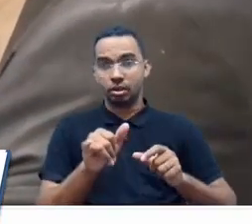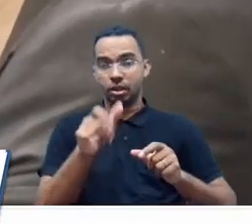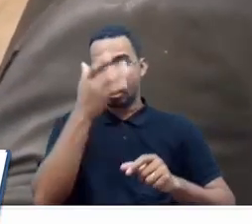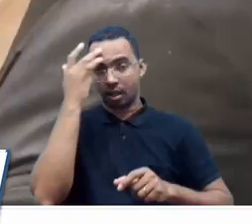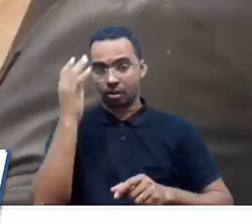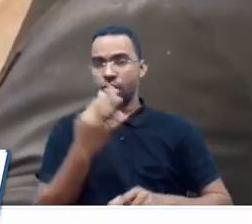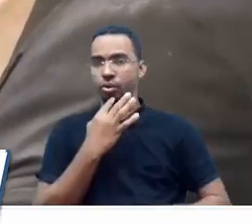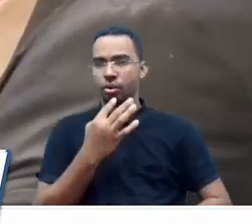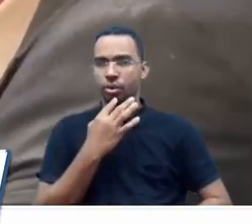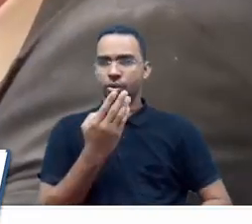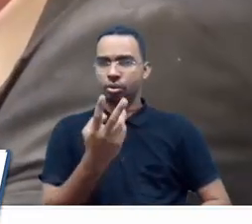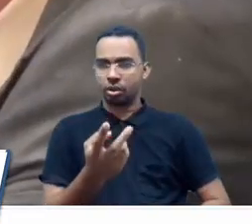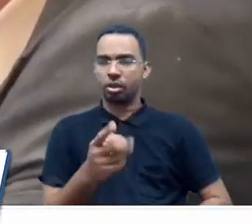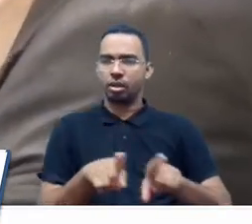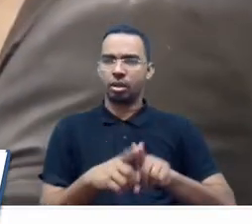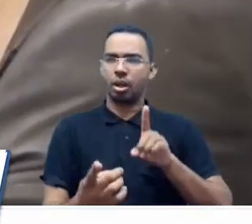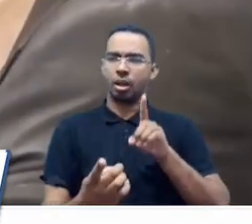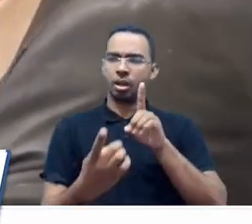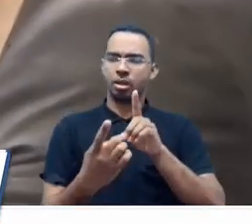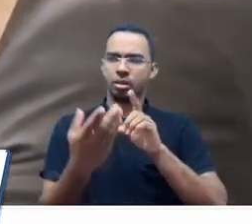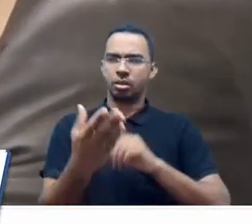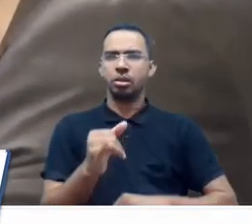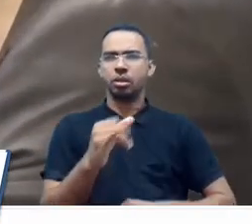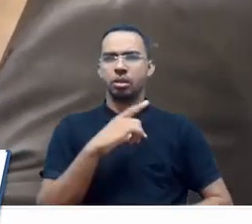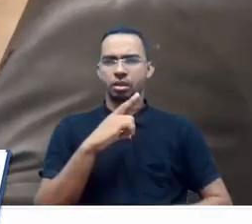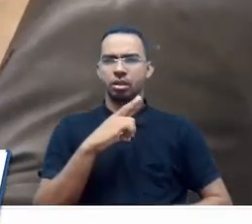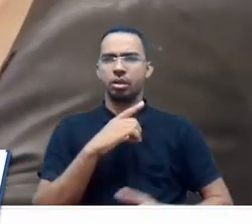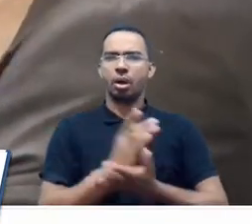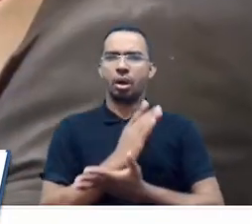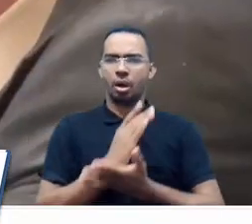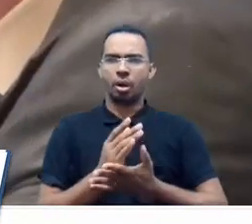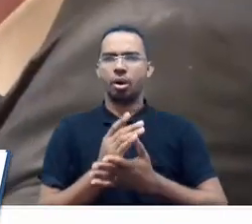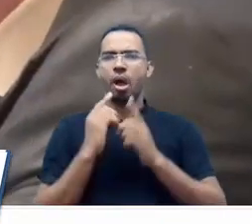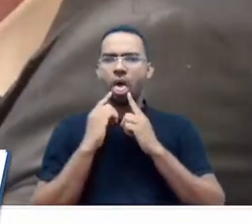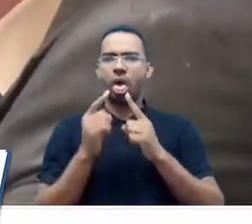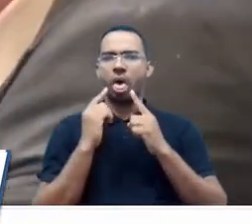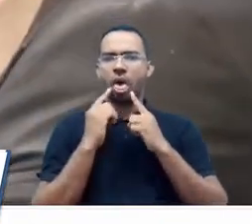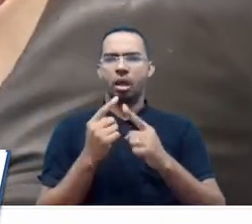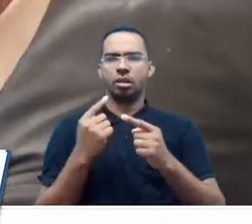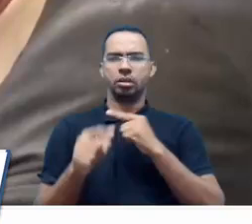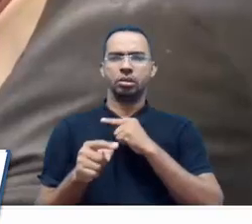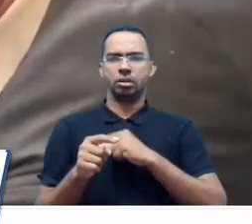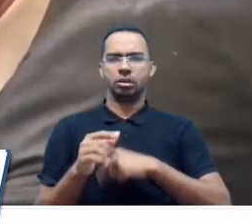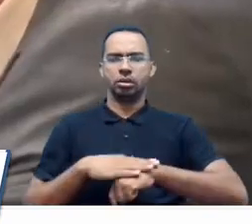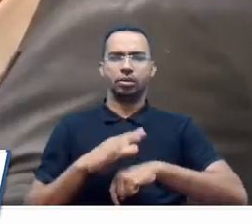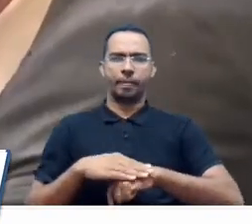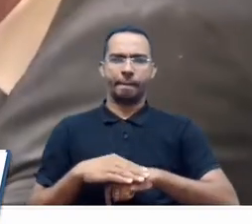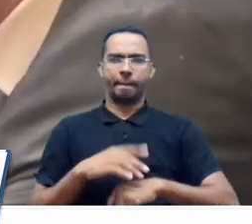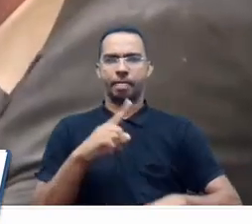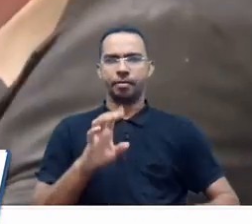o Zé Guilherme, que é atendido por ele, se tem alguma coisa contrária ao Zé Guilherme.